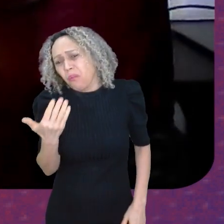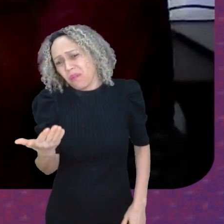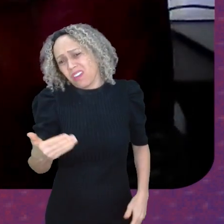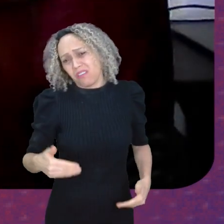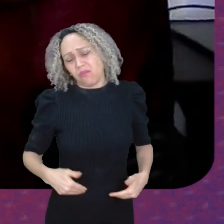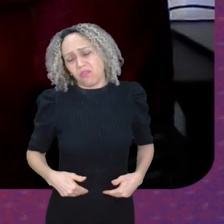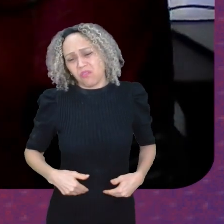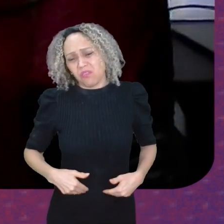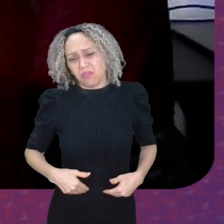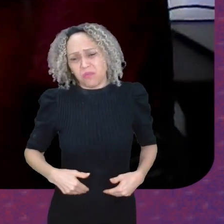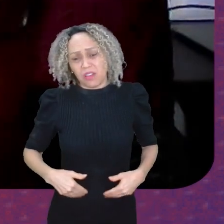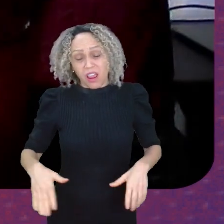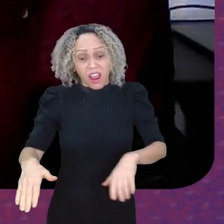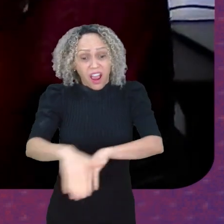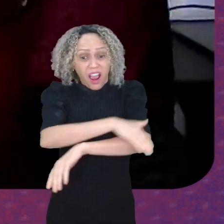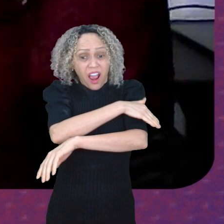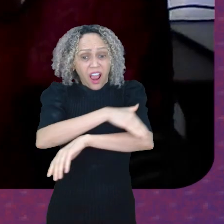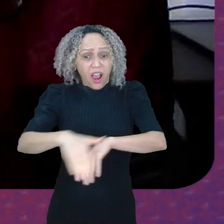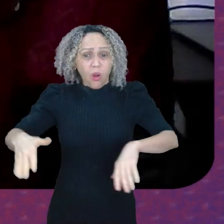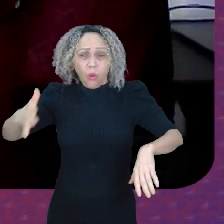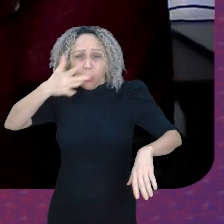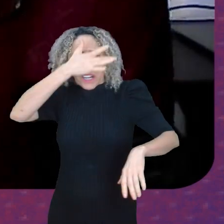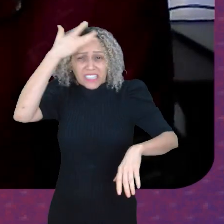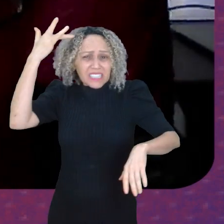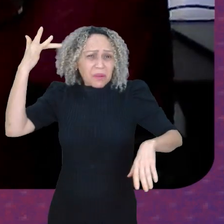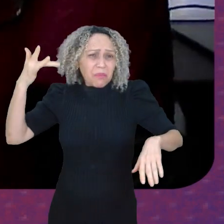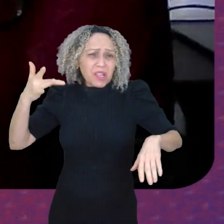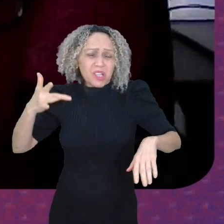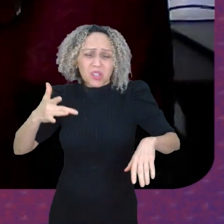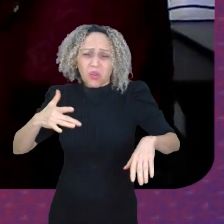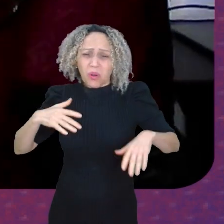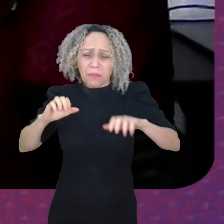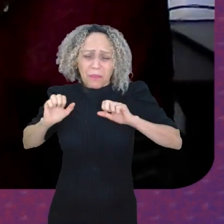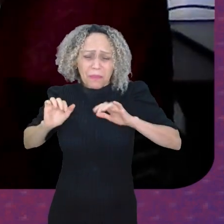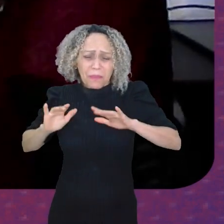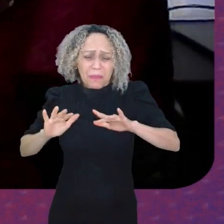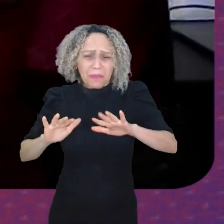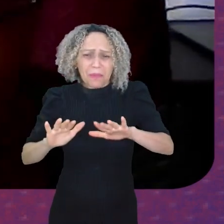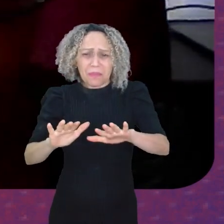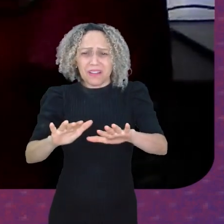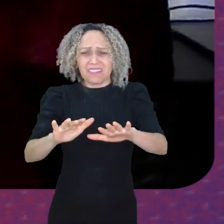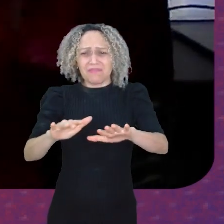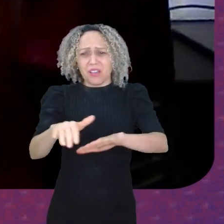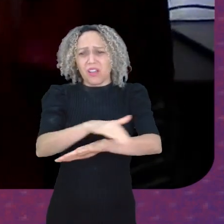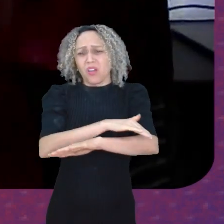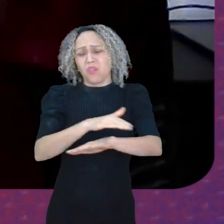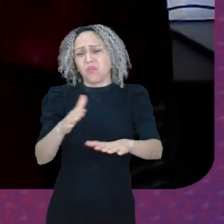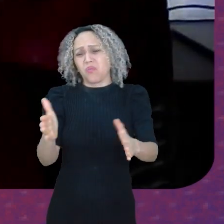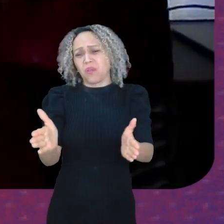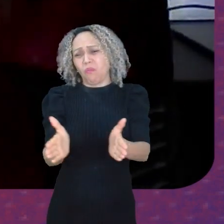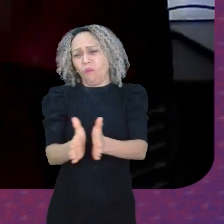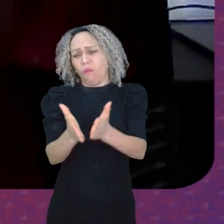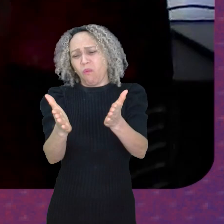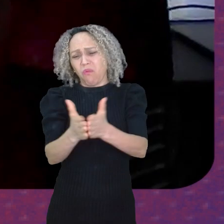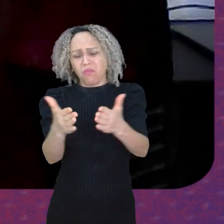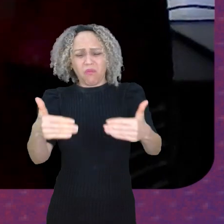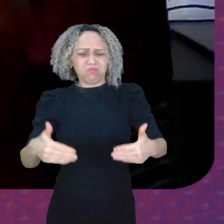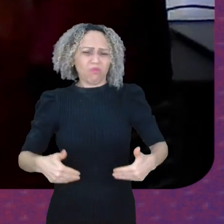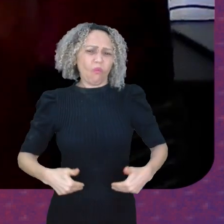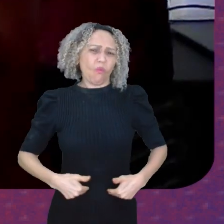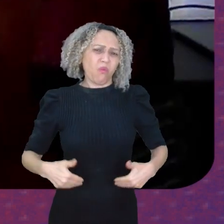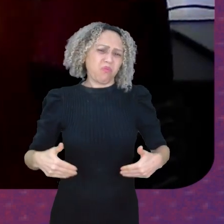desemprego. O índice de desemprego, nos anos 2018 para